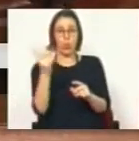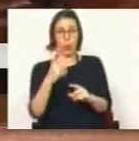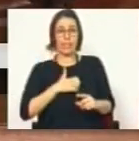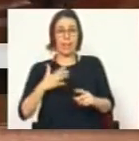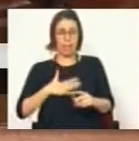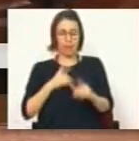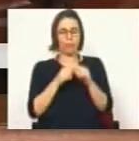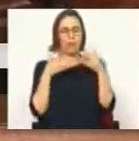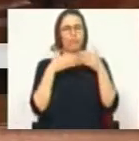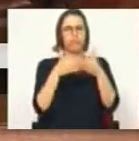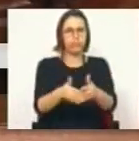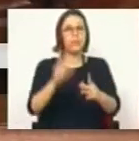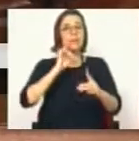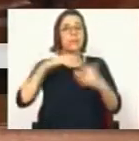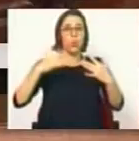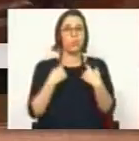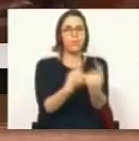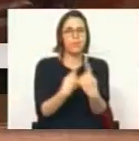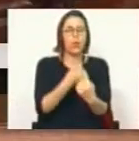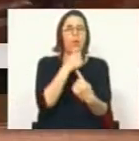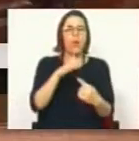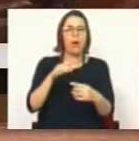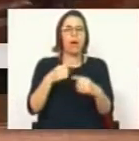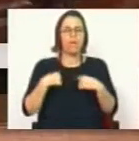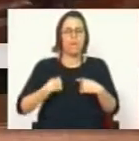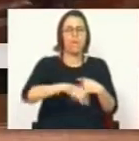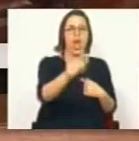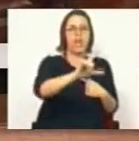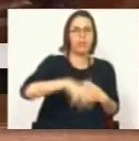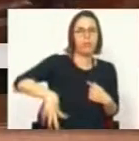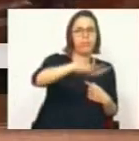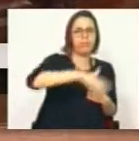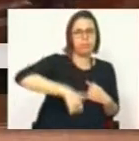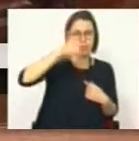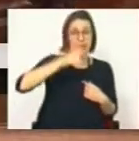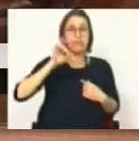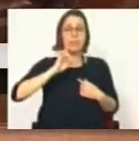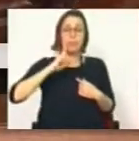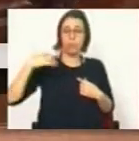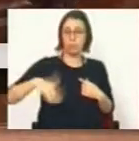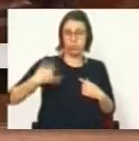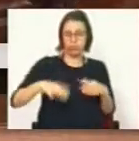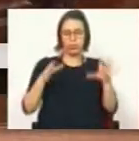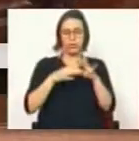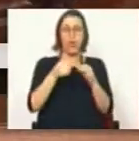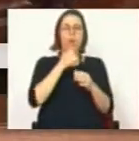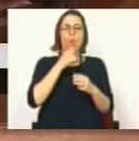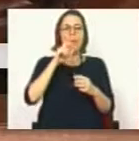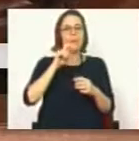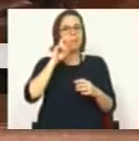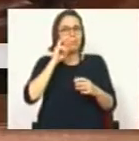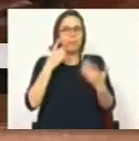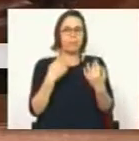são estruturantes em termos de mobilidade na área metropolitana de Lisboa. Ora, pela importância que representam ao nível da mobilidade